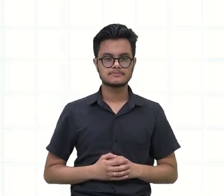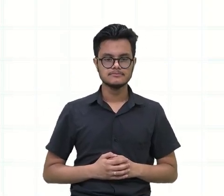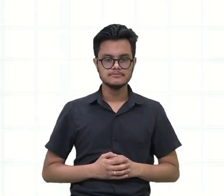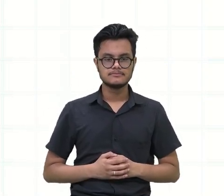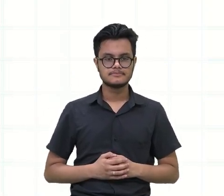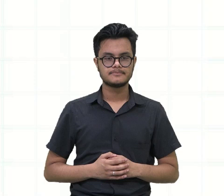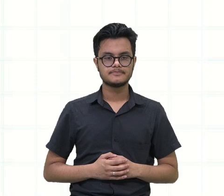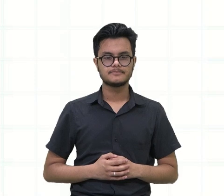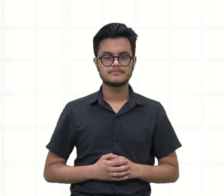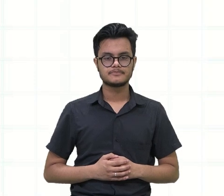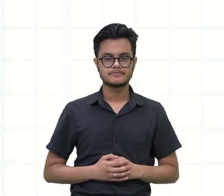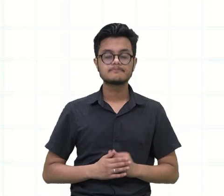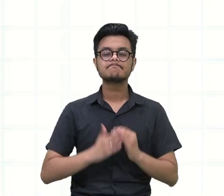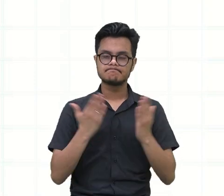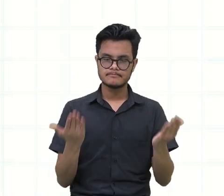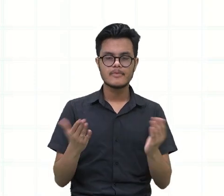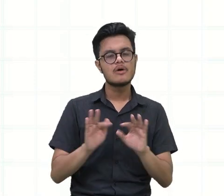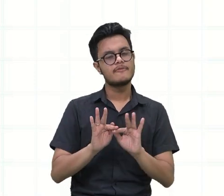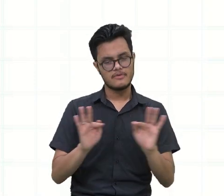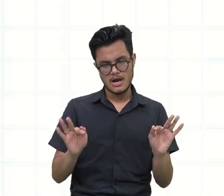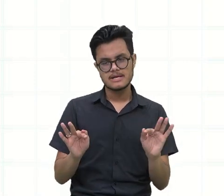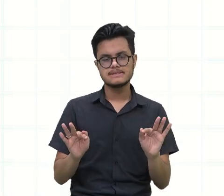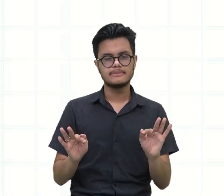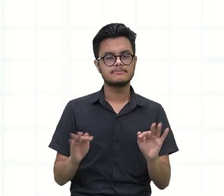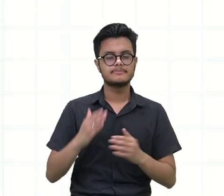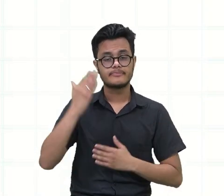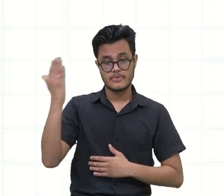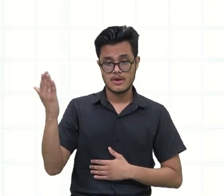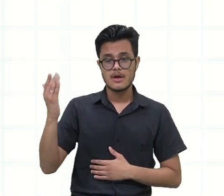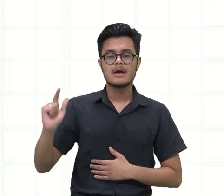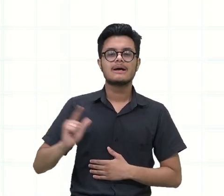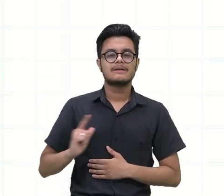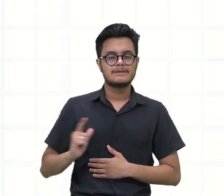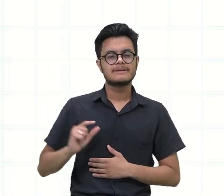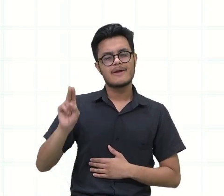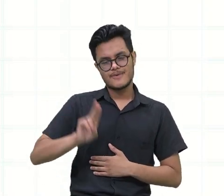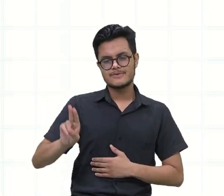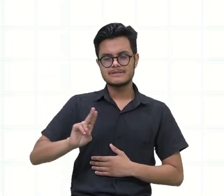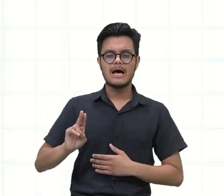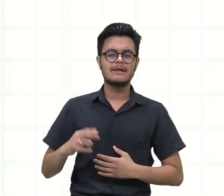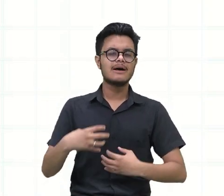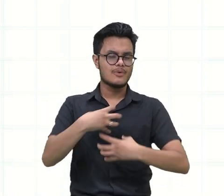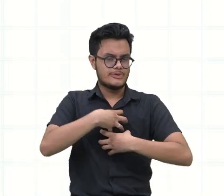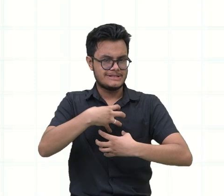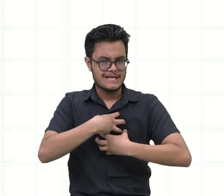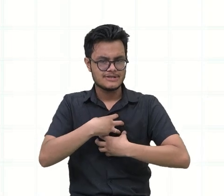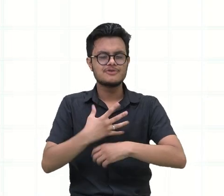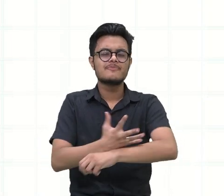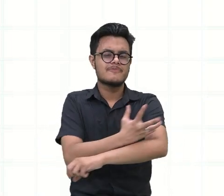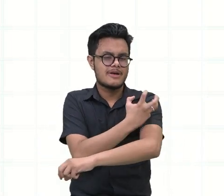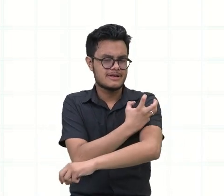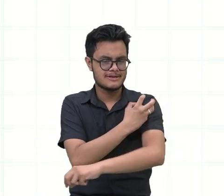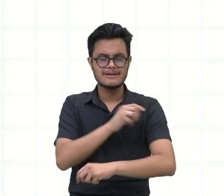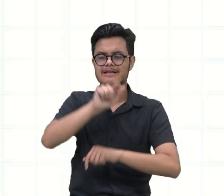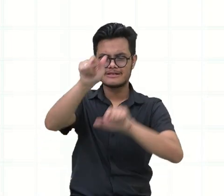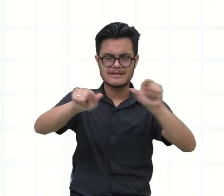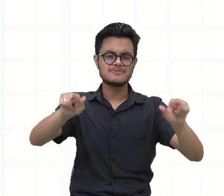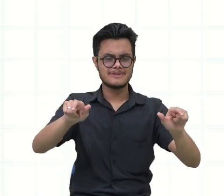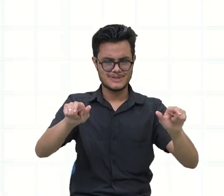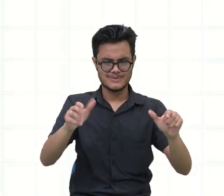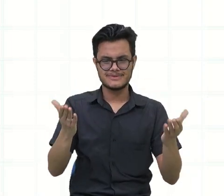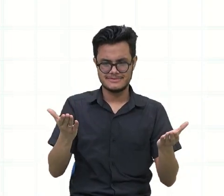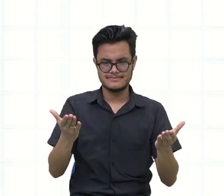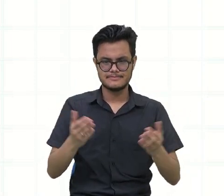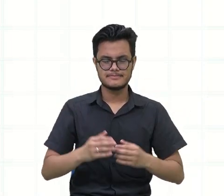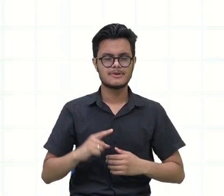geralmente, né, as frases exclamativas elas vão estar relacionadas às reações emocionais